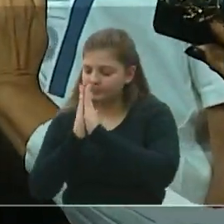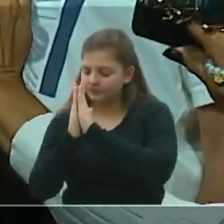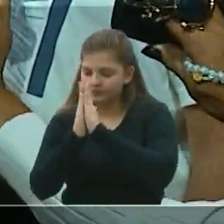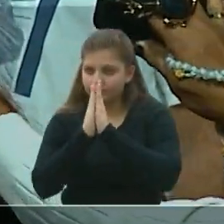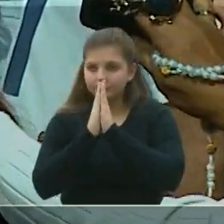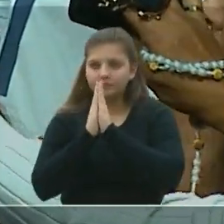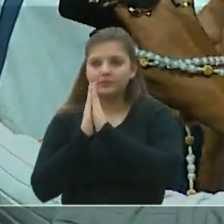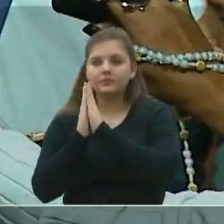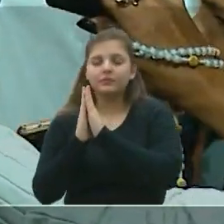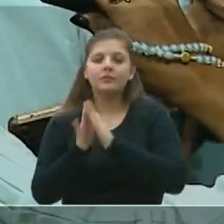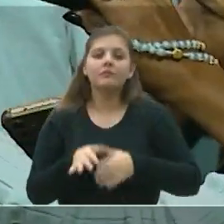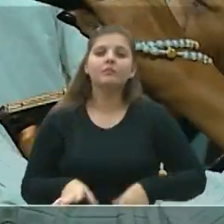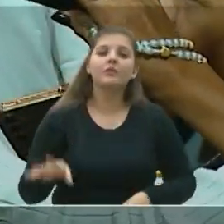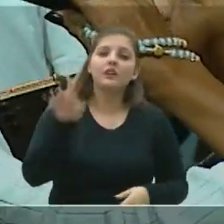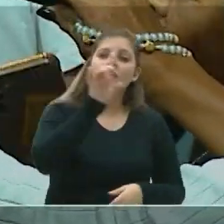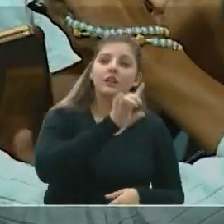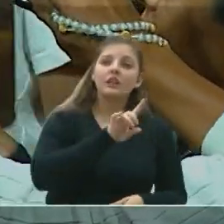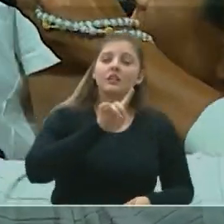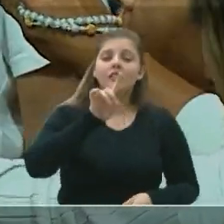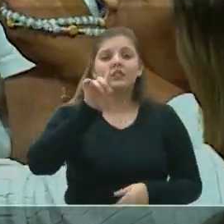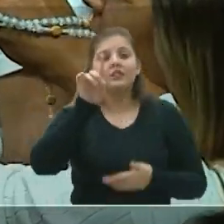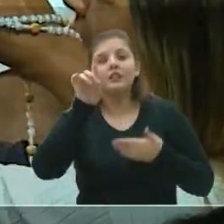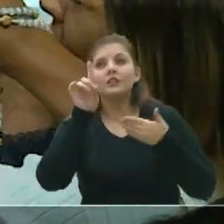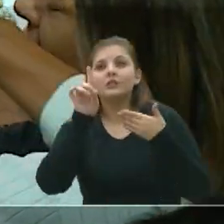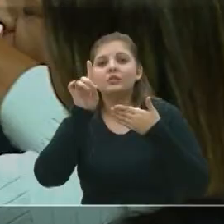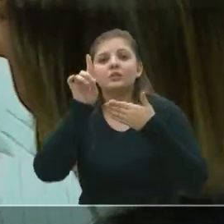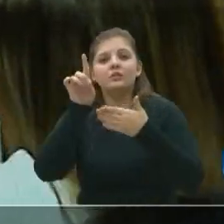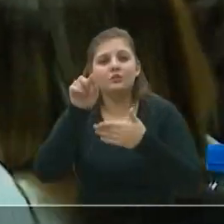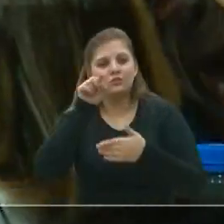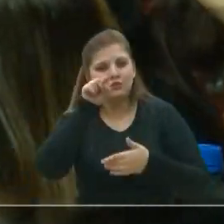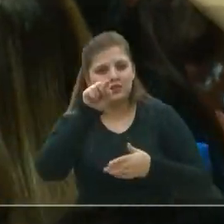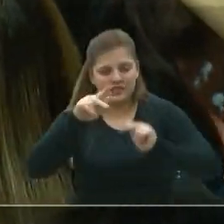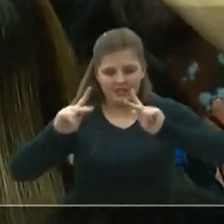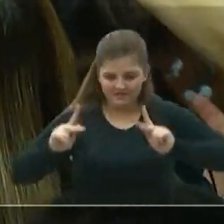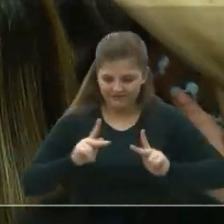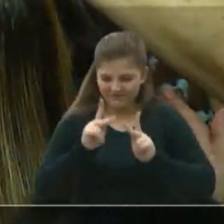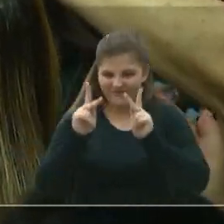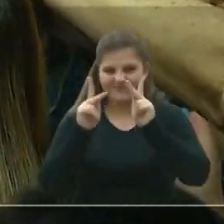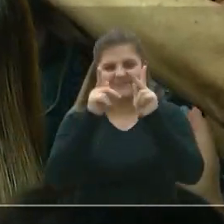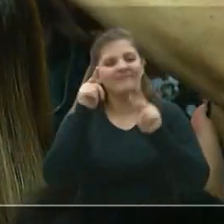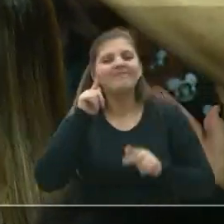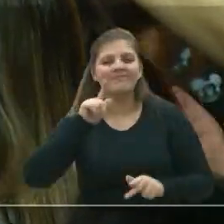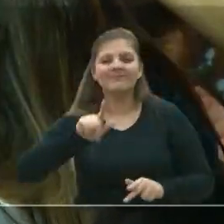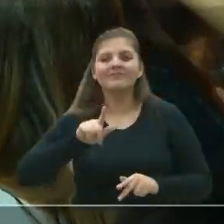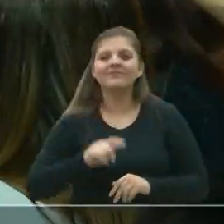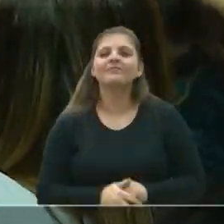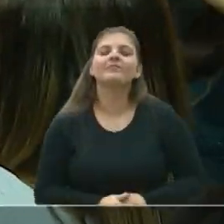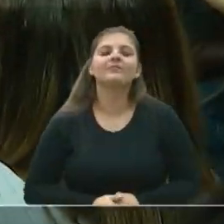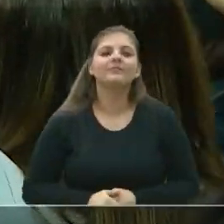Deus vai te fazer vencer. Deus vai te fazer